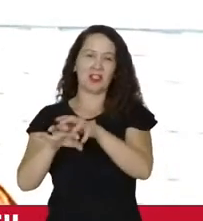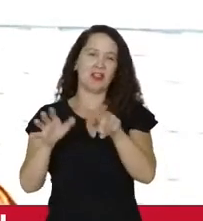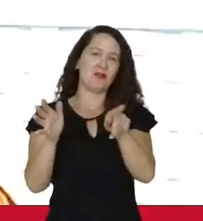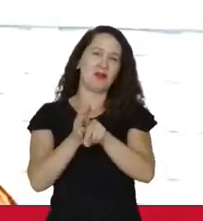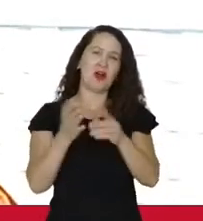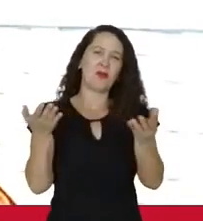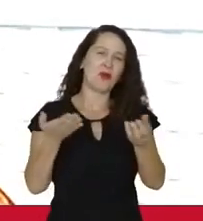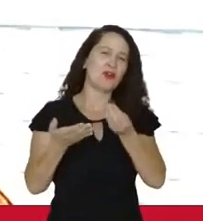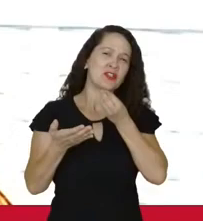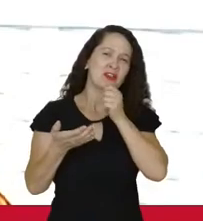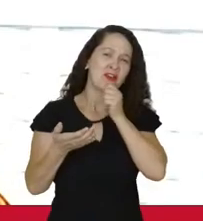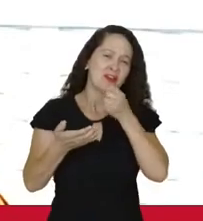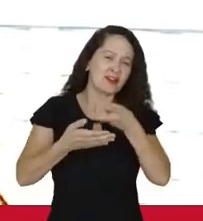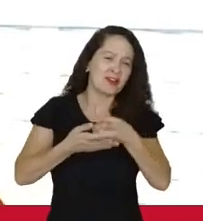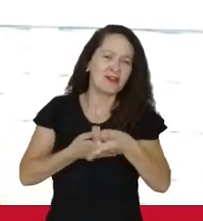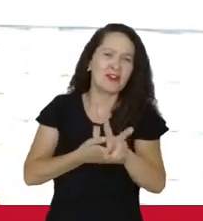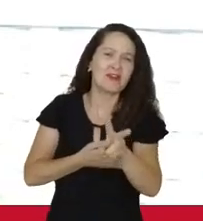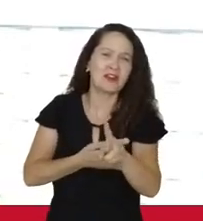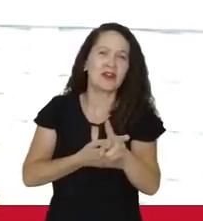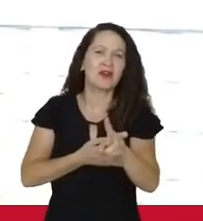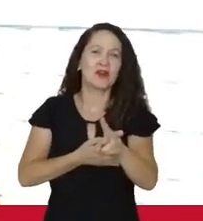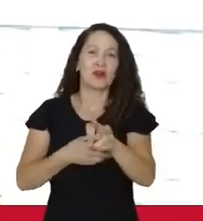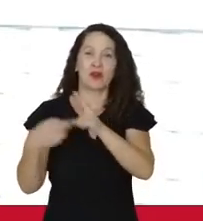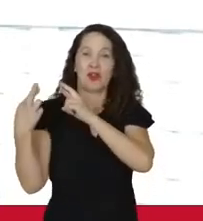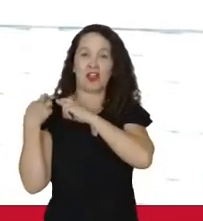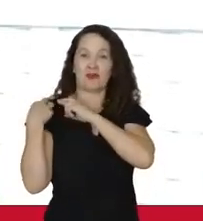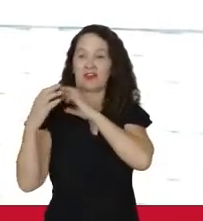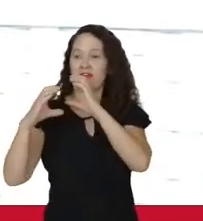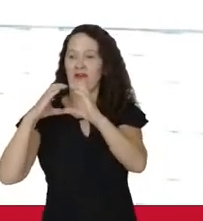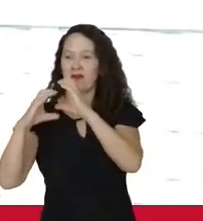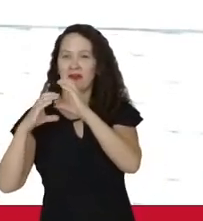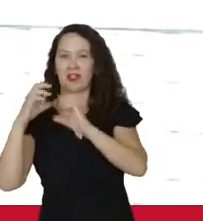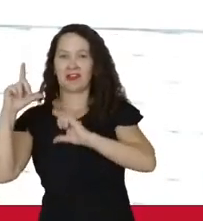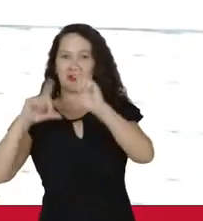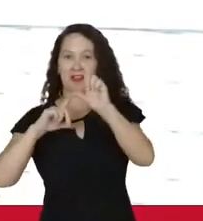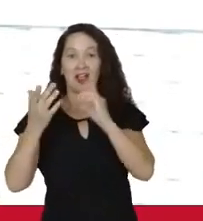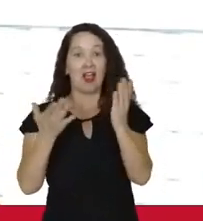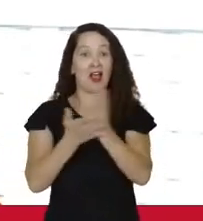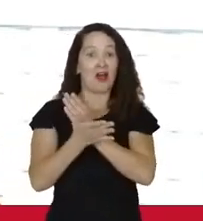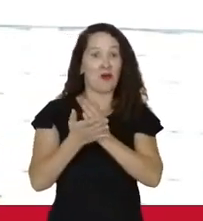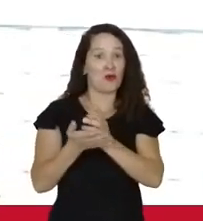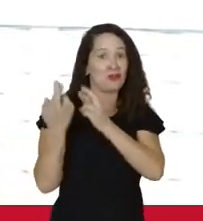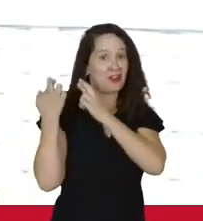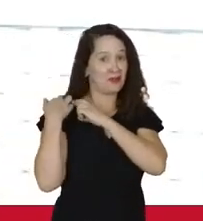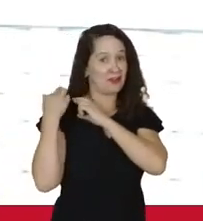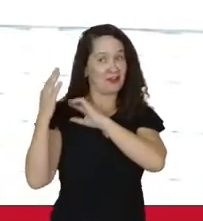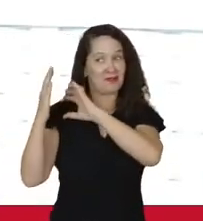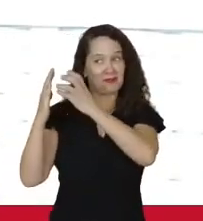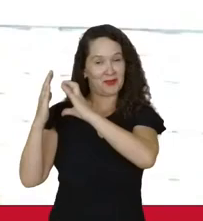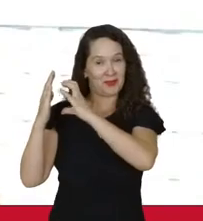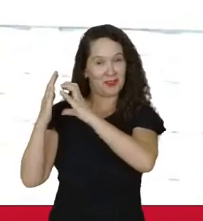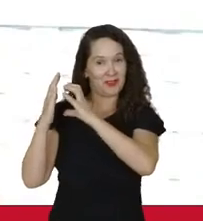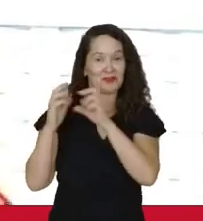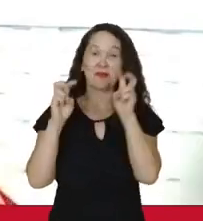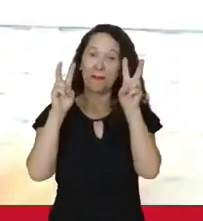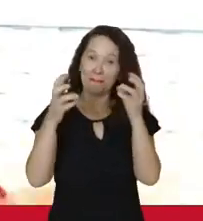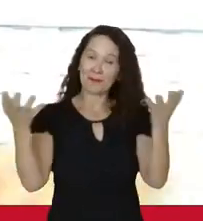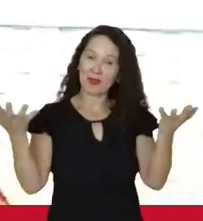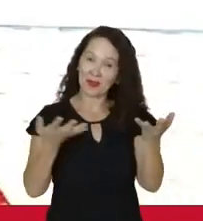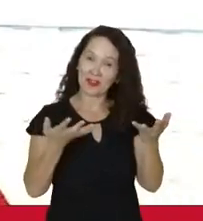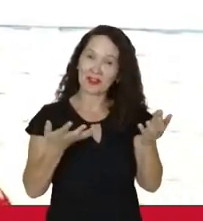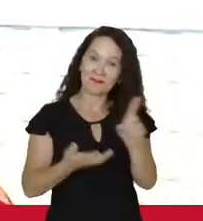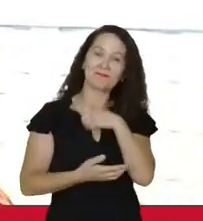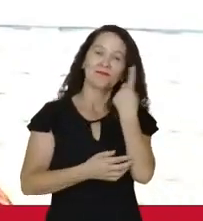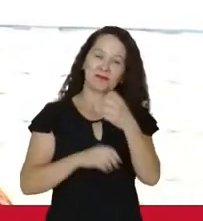aí hoje, donos dos meios de comunicação, donos inclusive de muitos partidos políticos. Então é sobre isso.